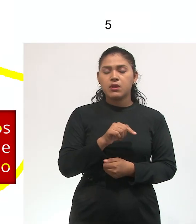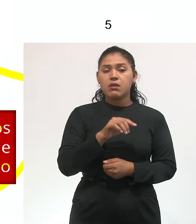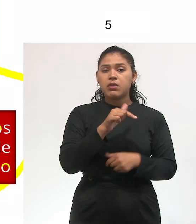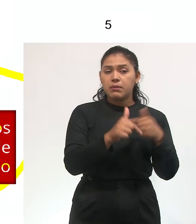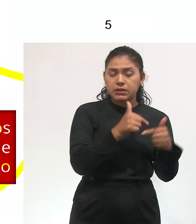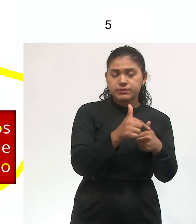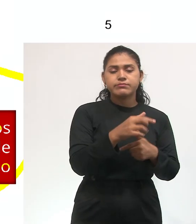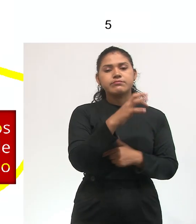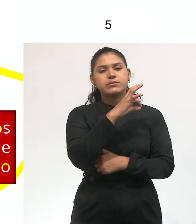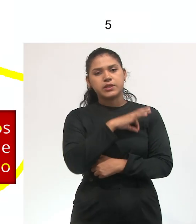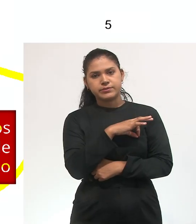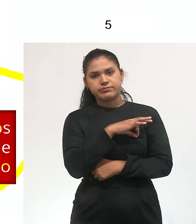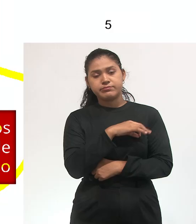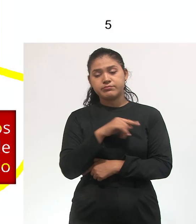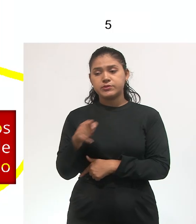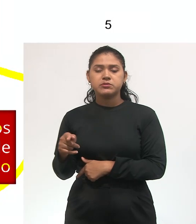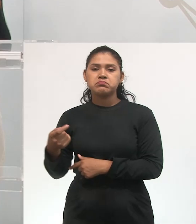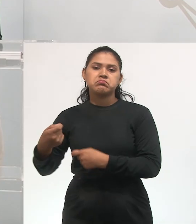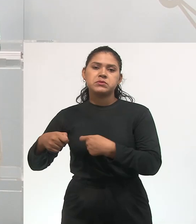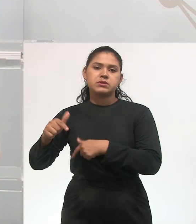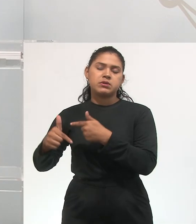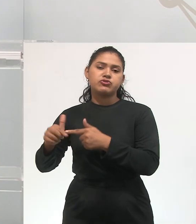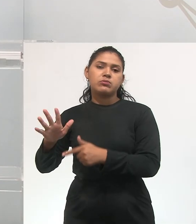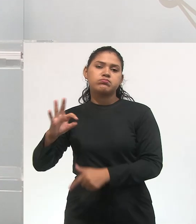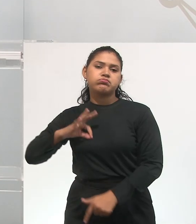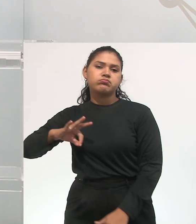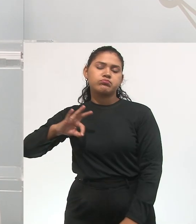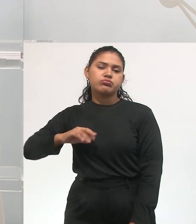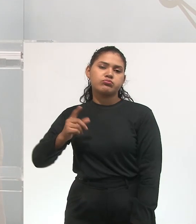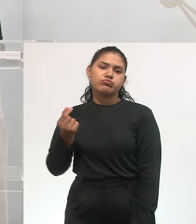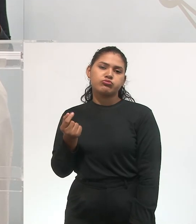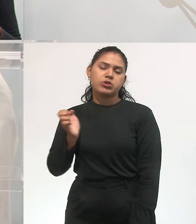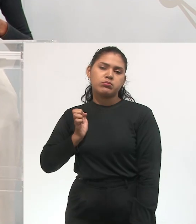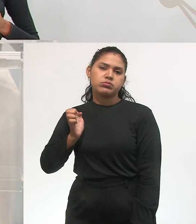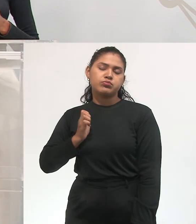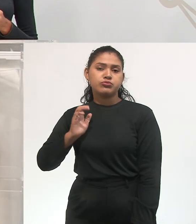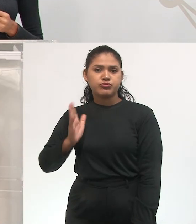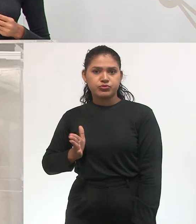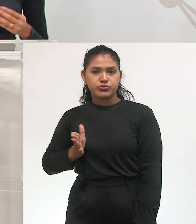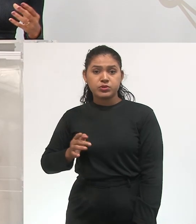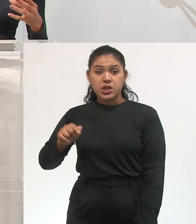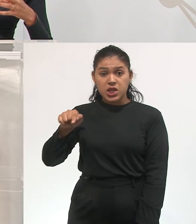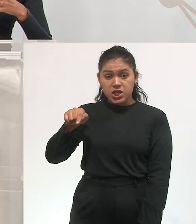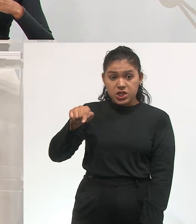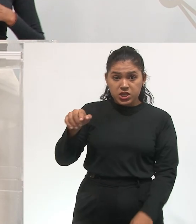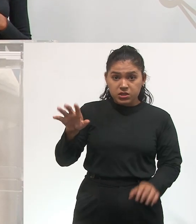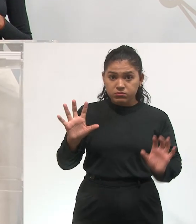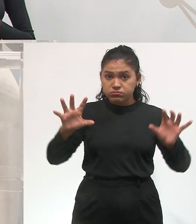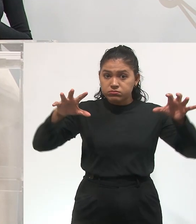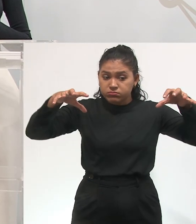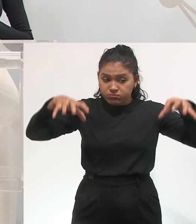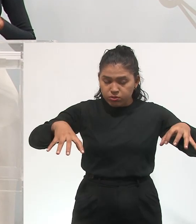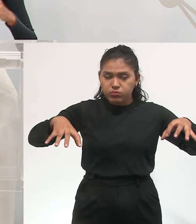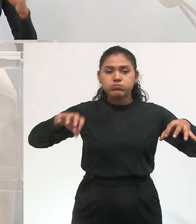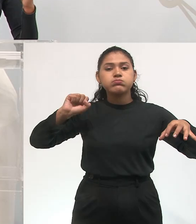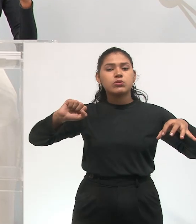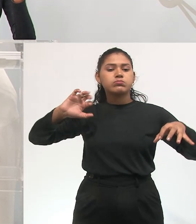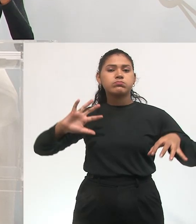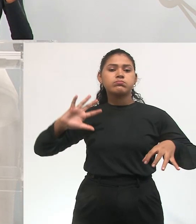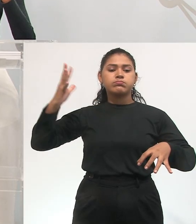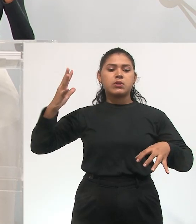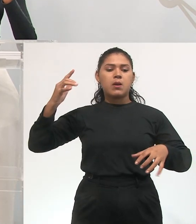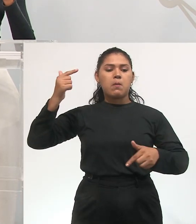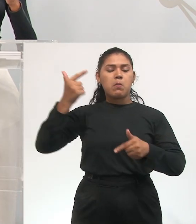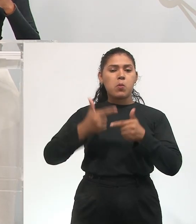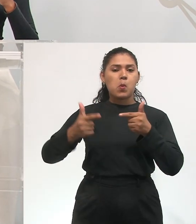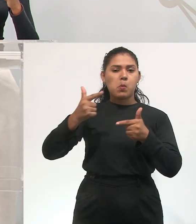vendida em troca de um salário. E aí isso geraria, né, segundo na visão marxista, uma luta de classes, porque